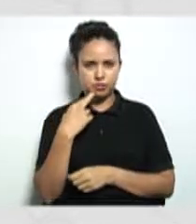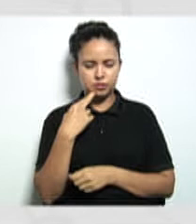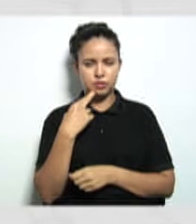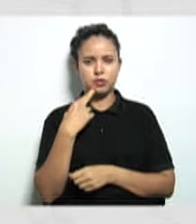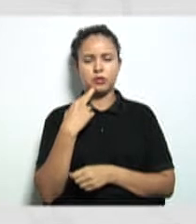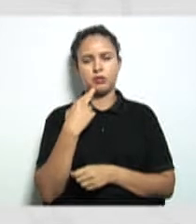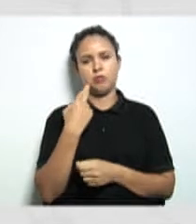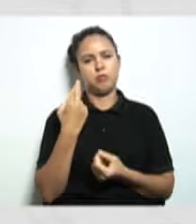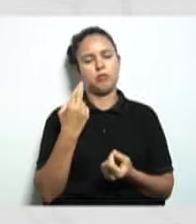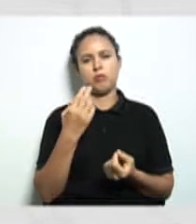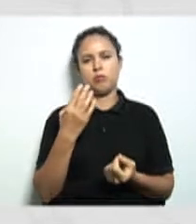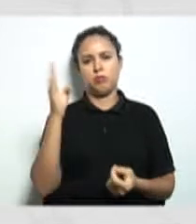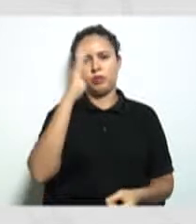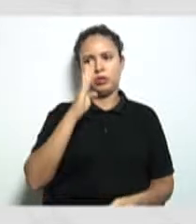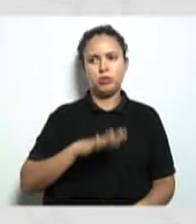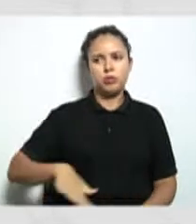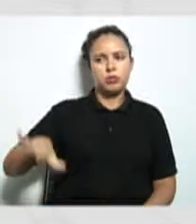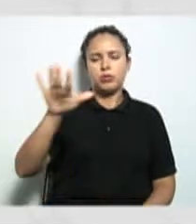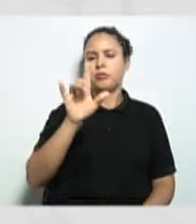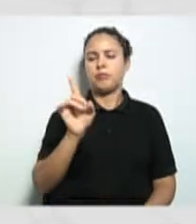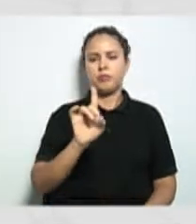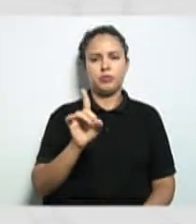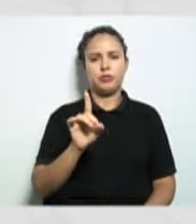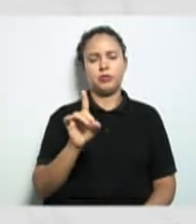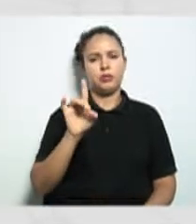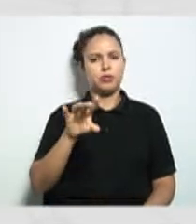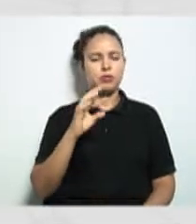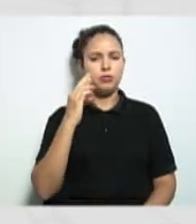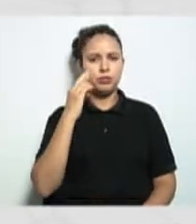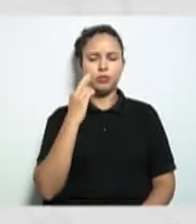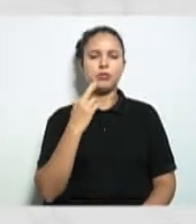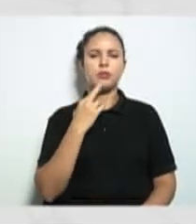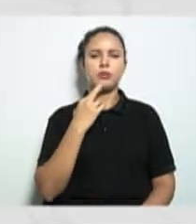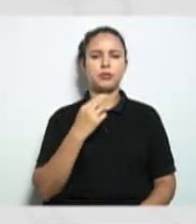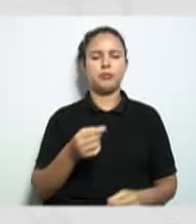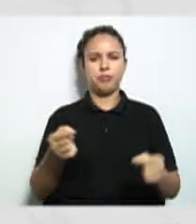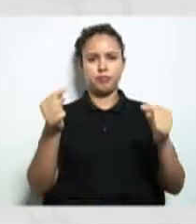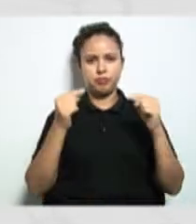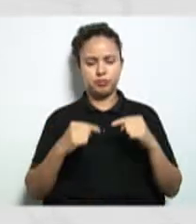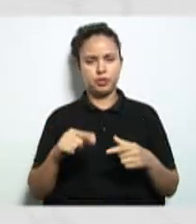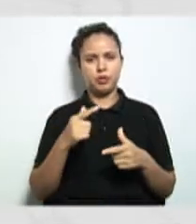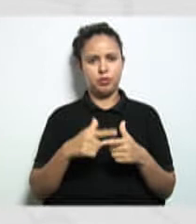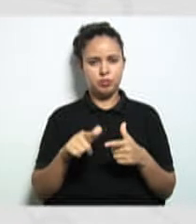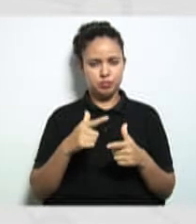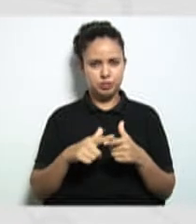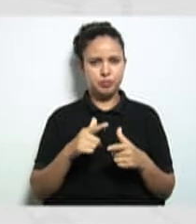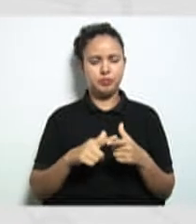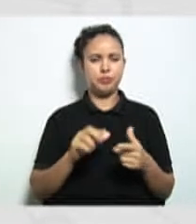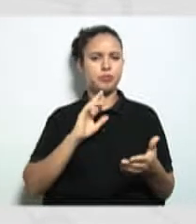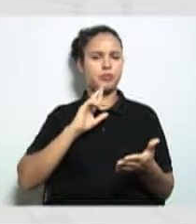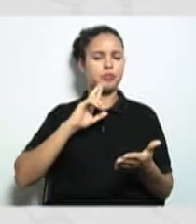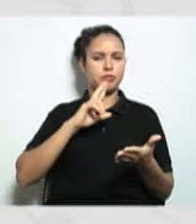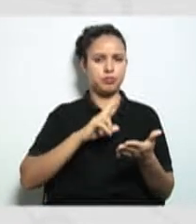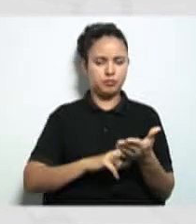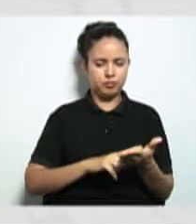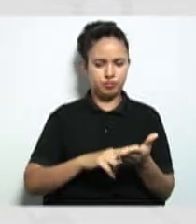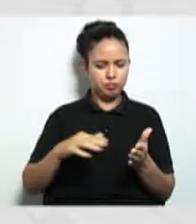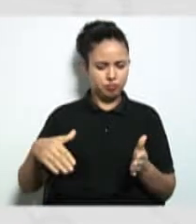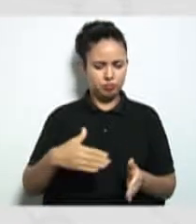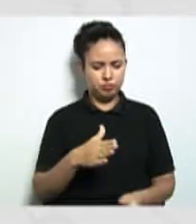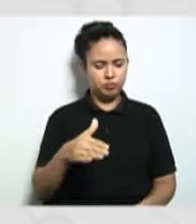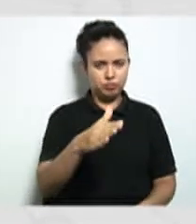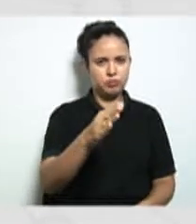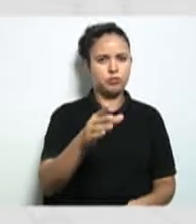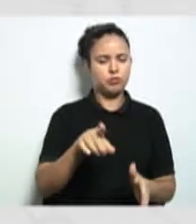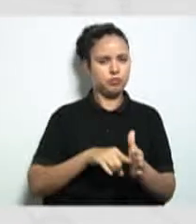crédito todo o Brasil, senão fica difícil. O problema, que é a questão a ser resolvida, que conduz a pesquisa,